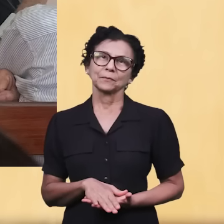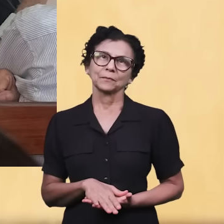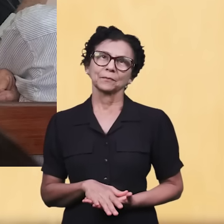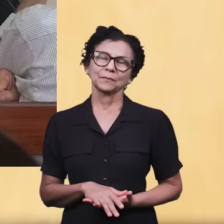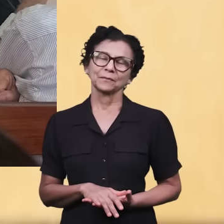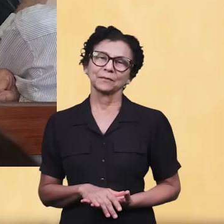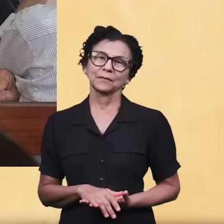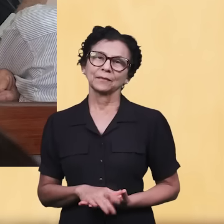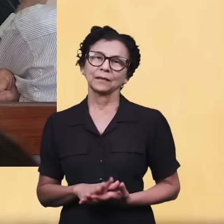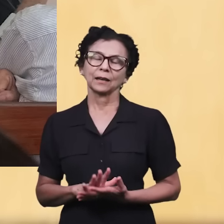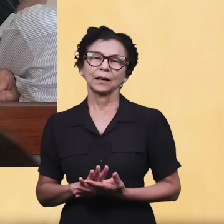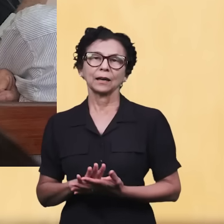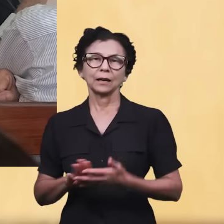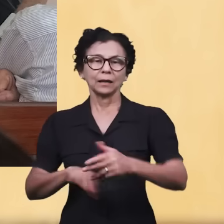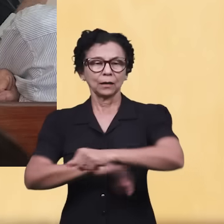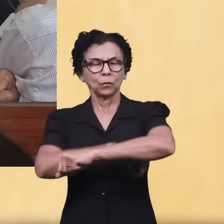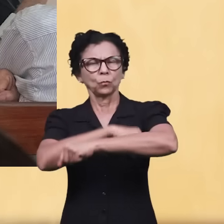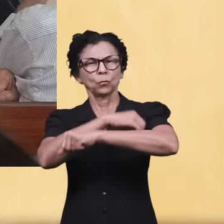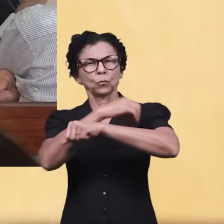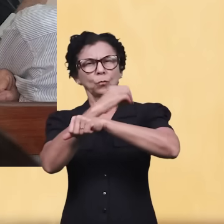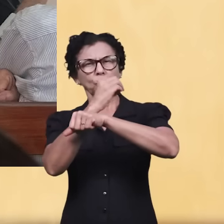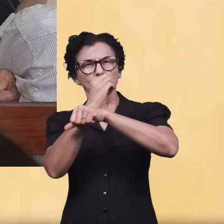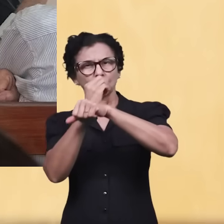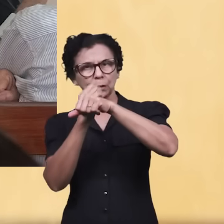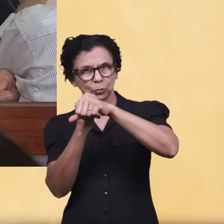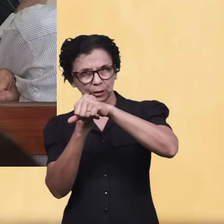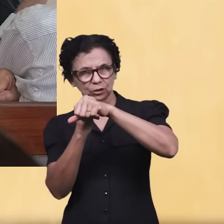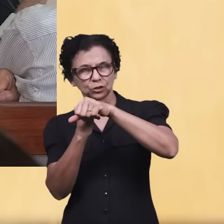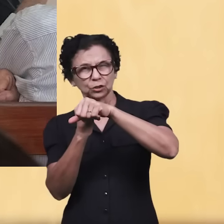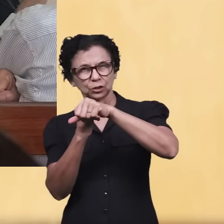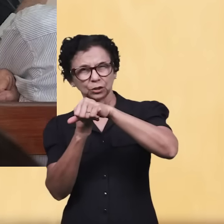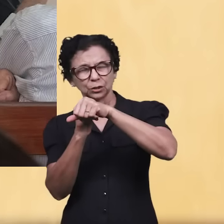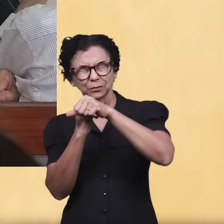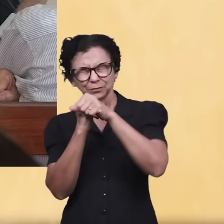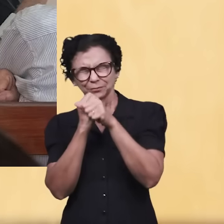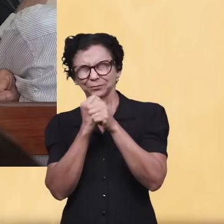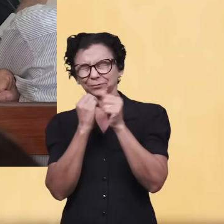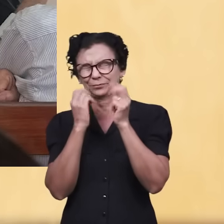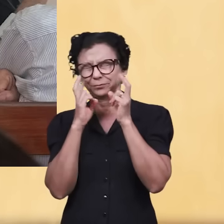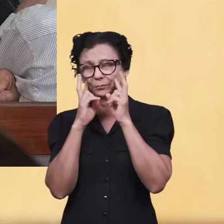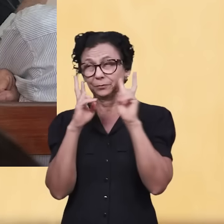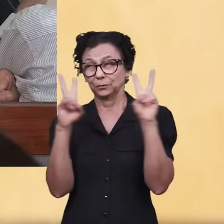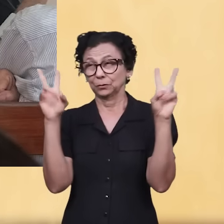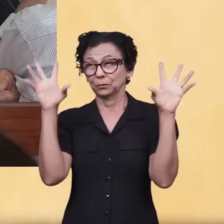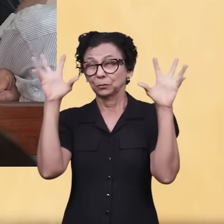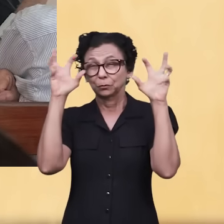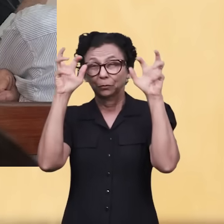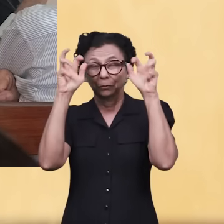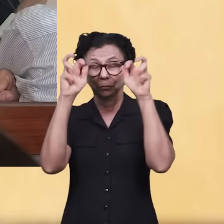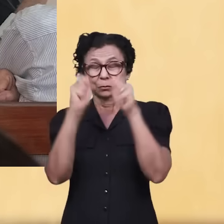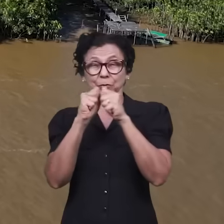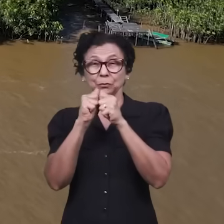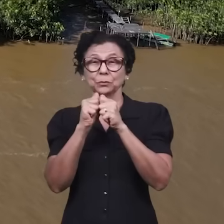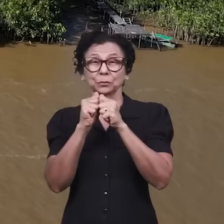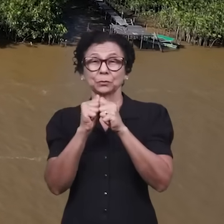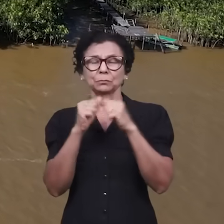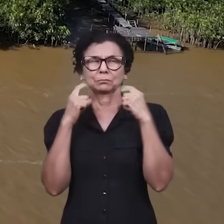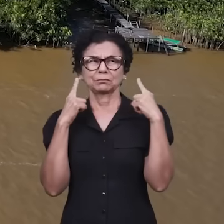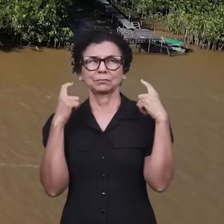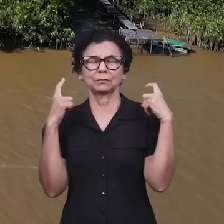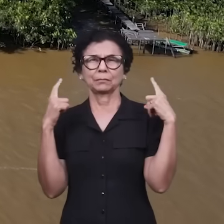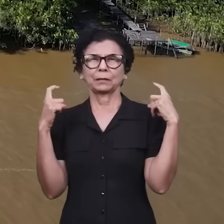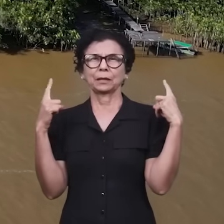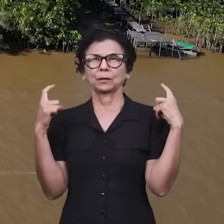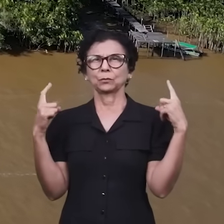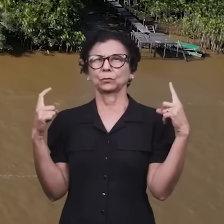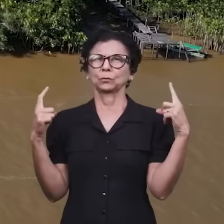é naturalmente mais EBD, mas nos cultos à noite, ao anoitecer, você olha para aquela escuridão e você começa a ouvir um barulho,